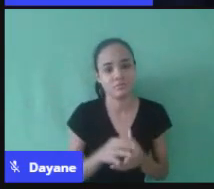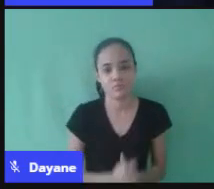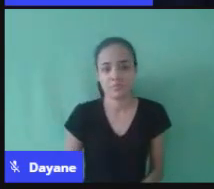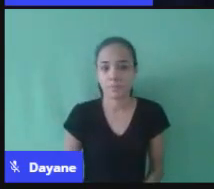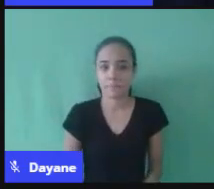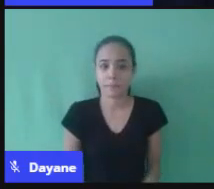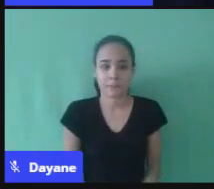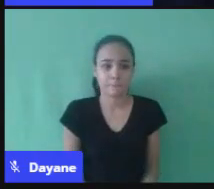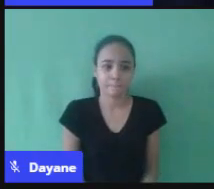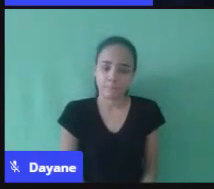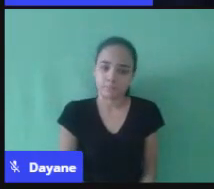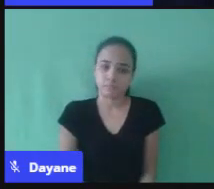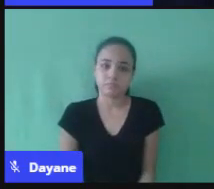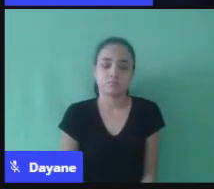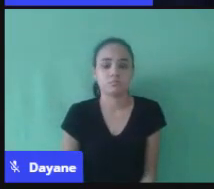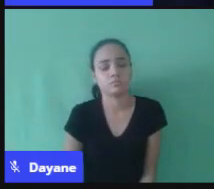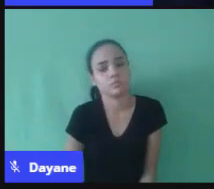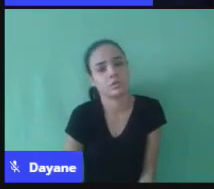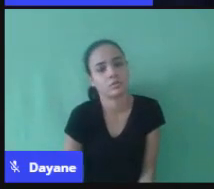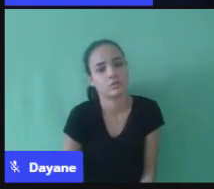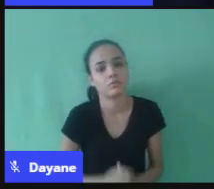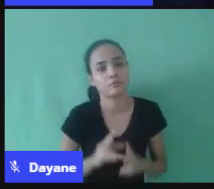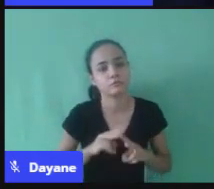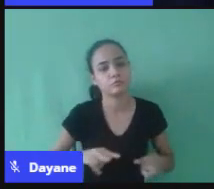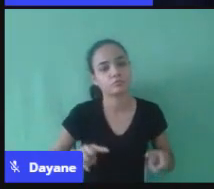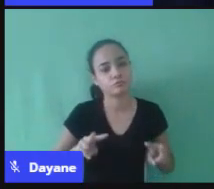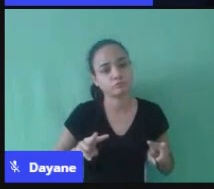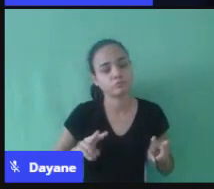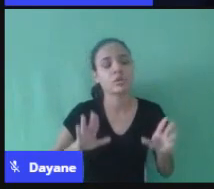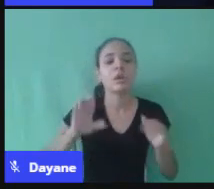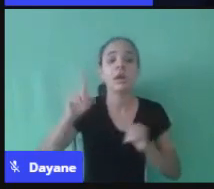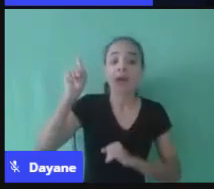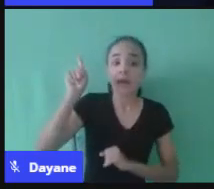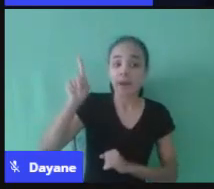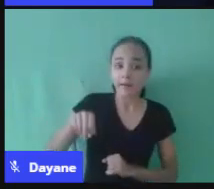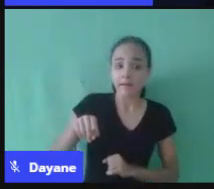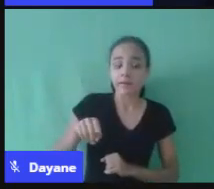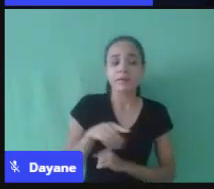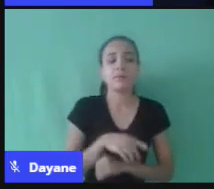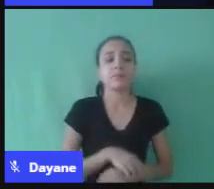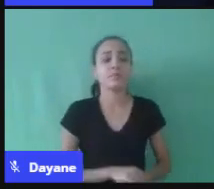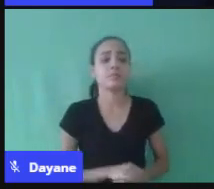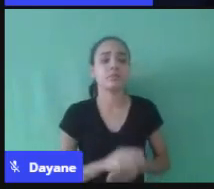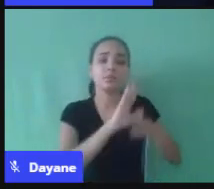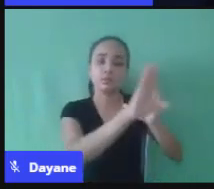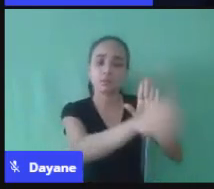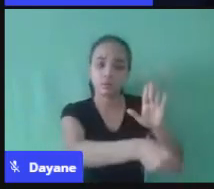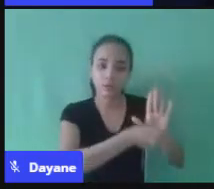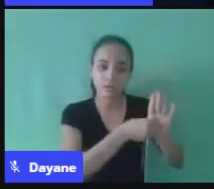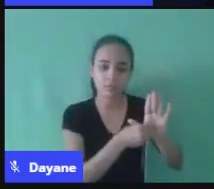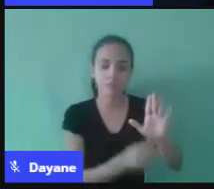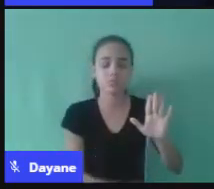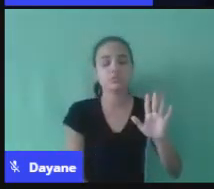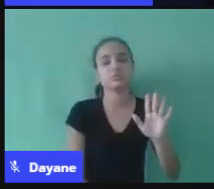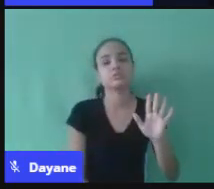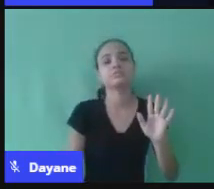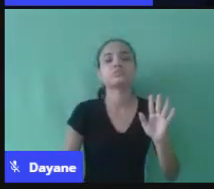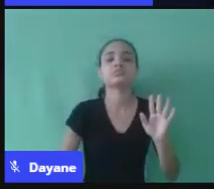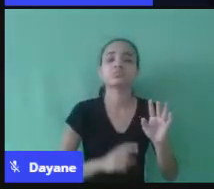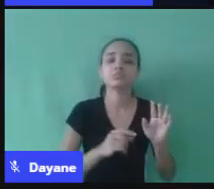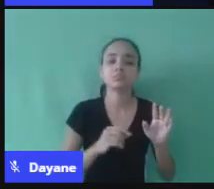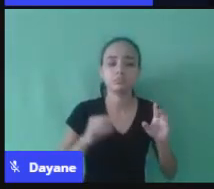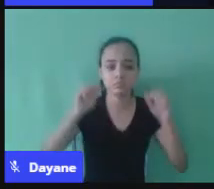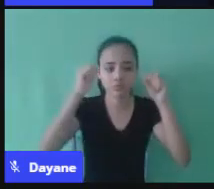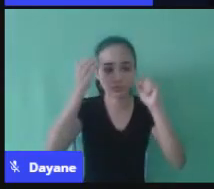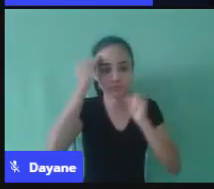Bom, então é isso. Para que, complementando todas essas compreensões, nós iremos